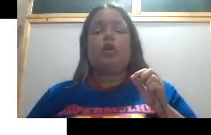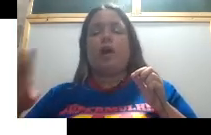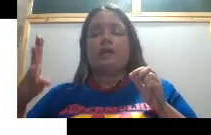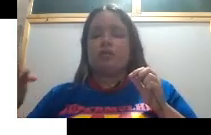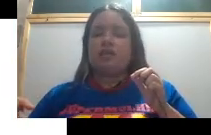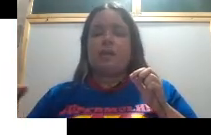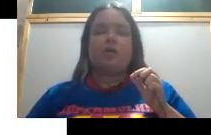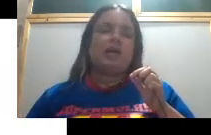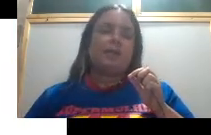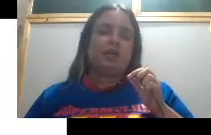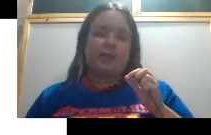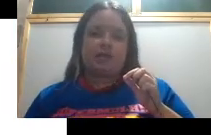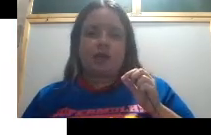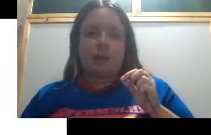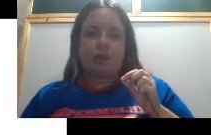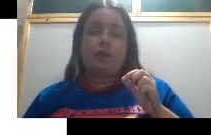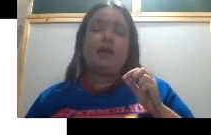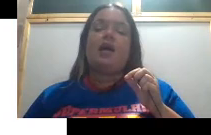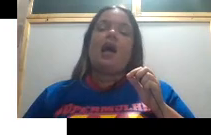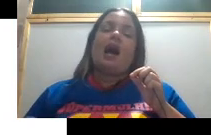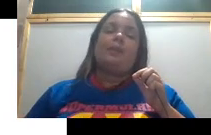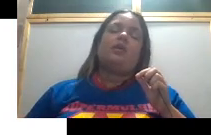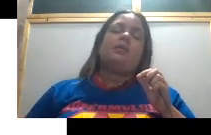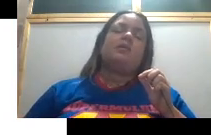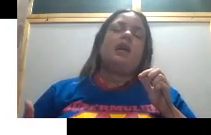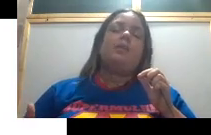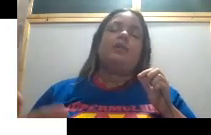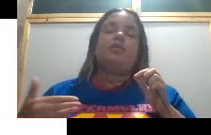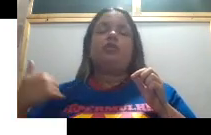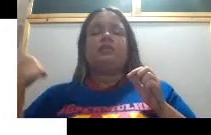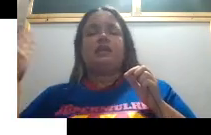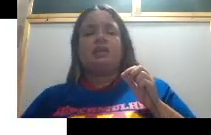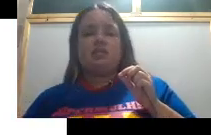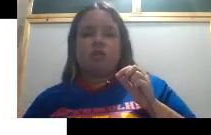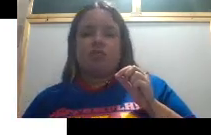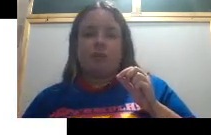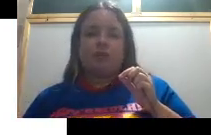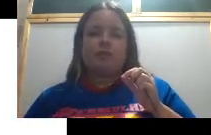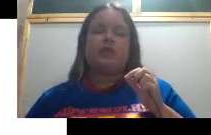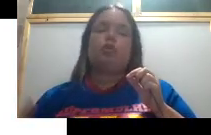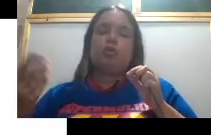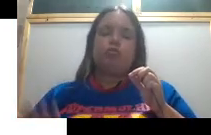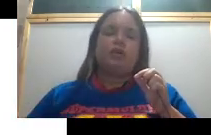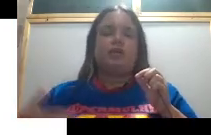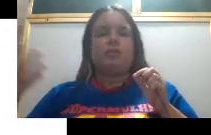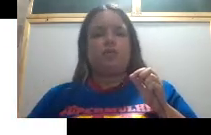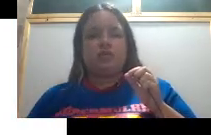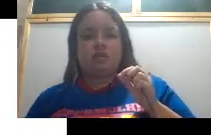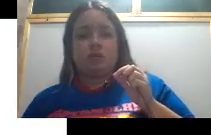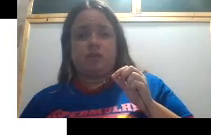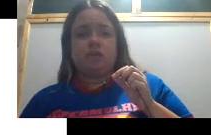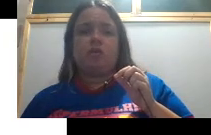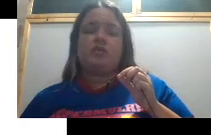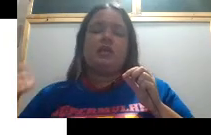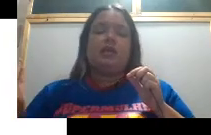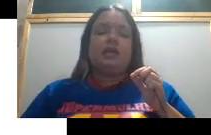1889 quatro dias após a proclamação da república a proclamação da república foi no dia quinze de novembro do mesmo ano